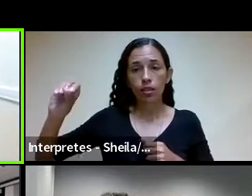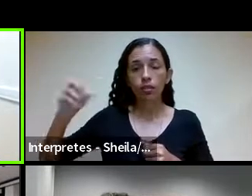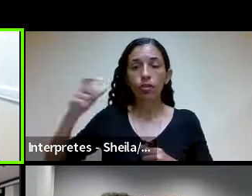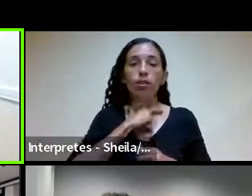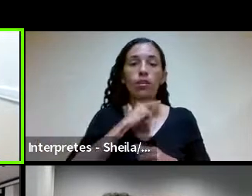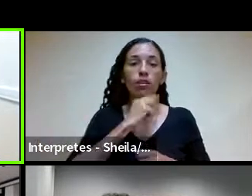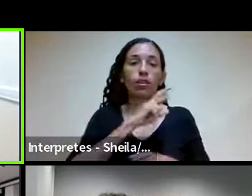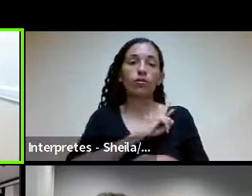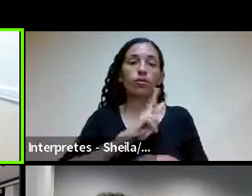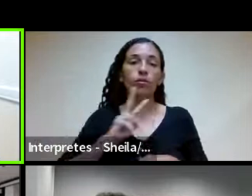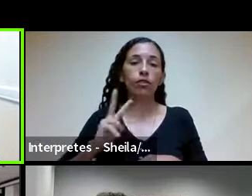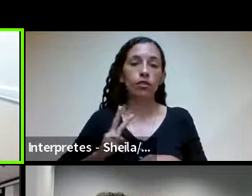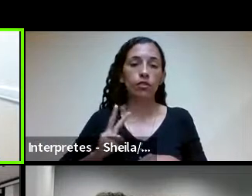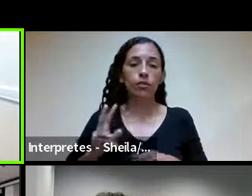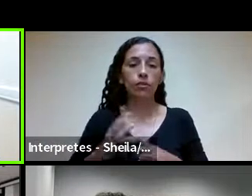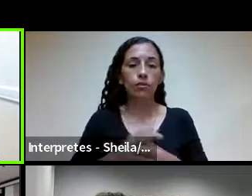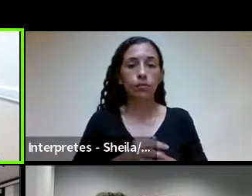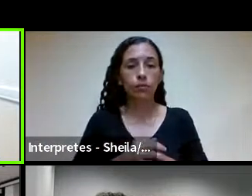vereador.